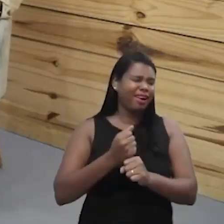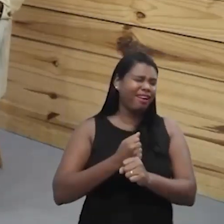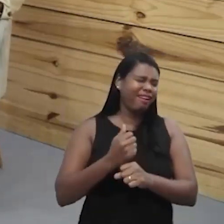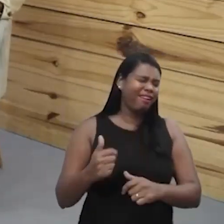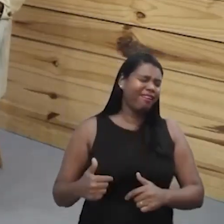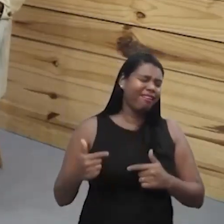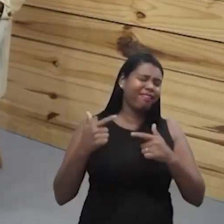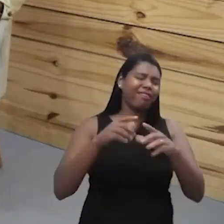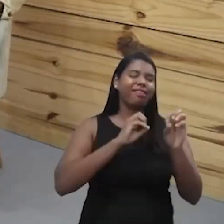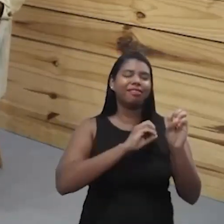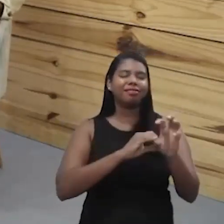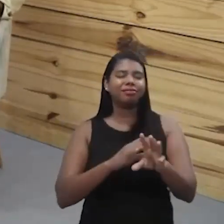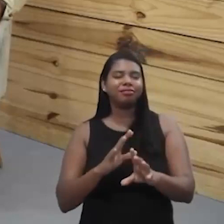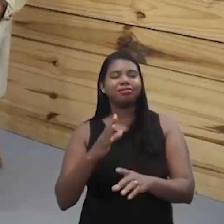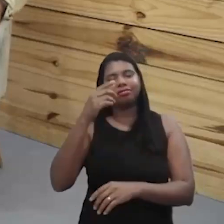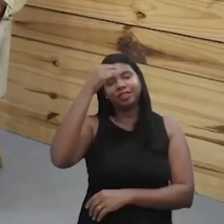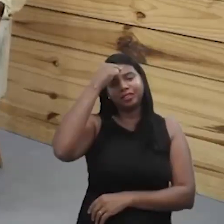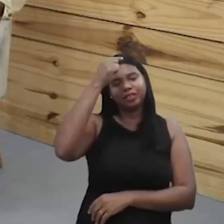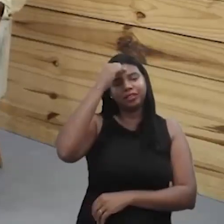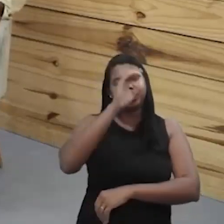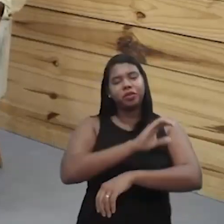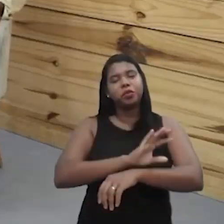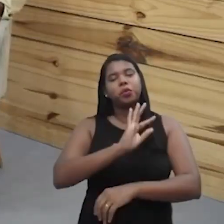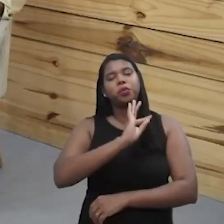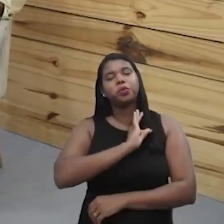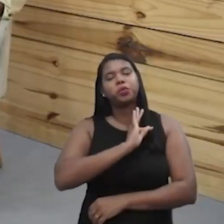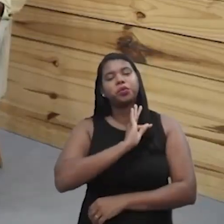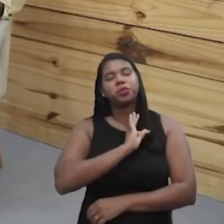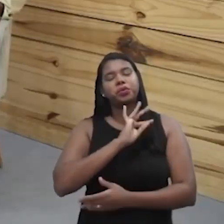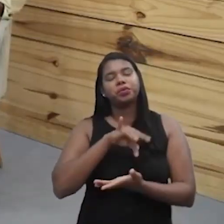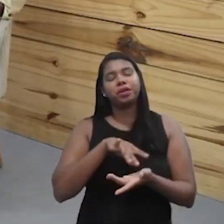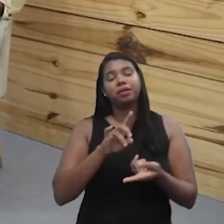anos aí dando aula em faculdade, curso técnico,